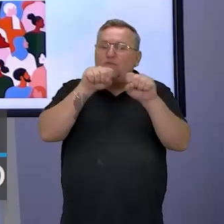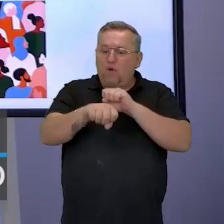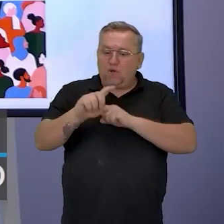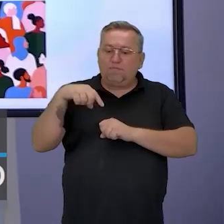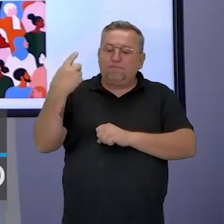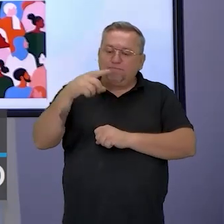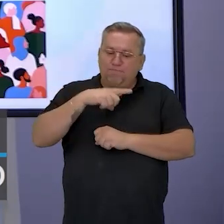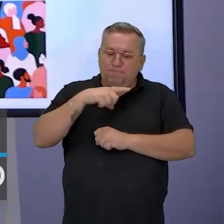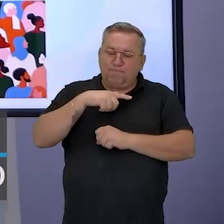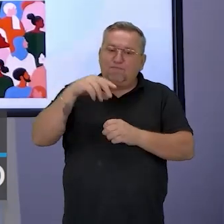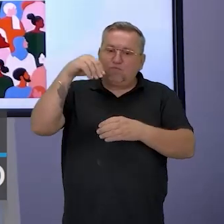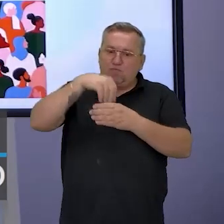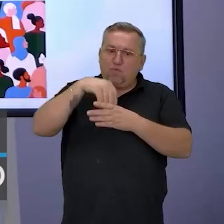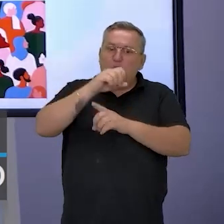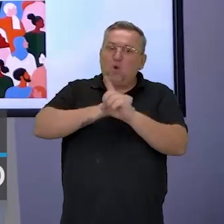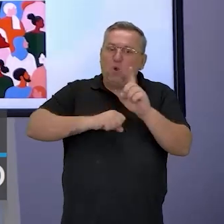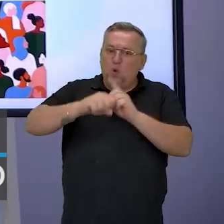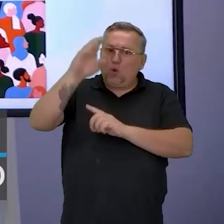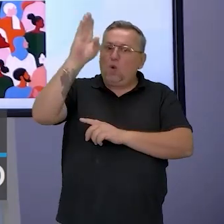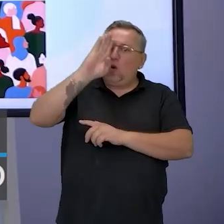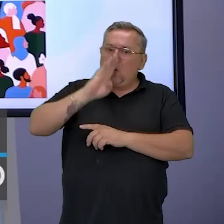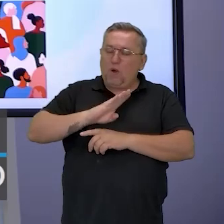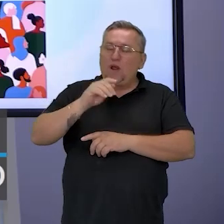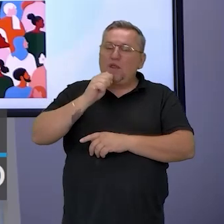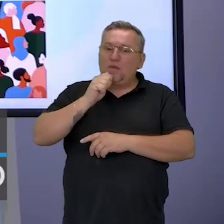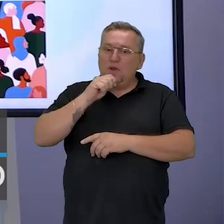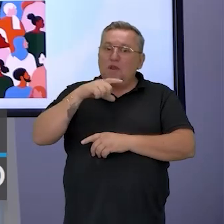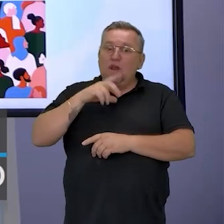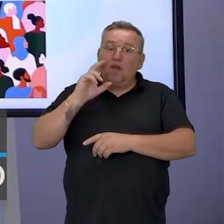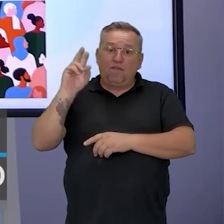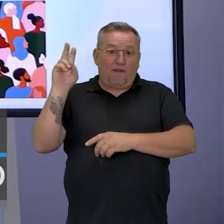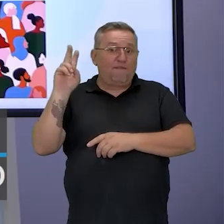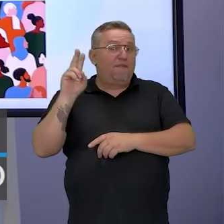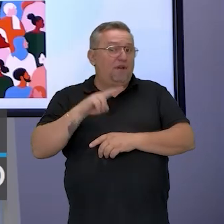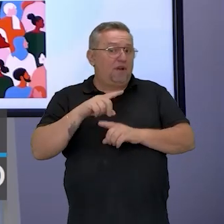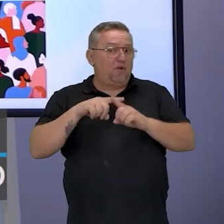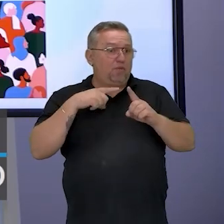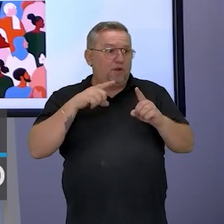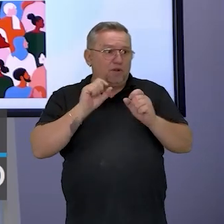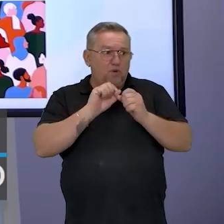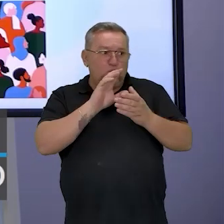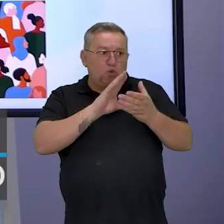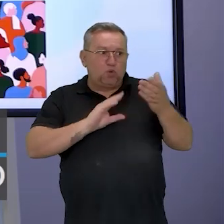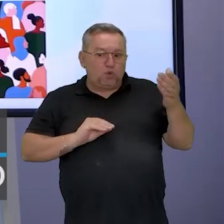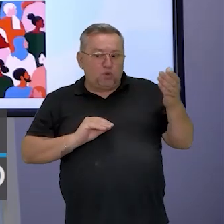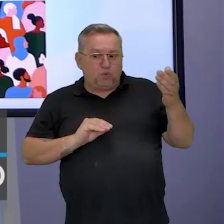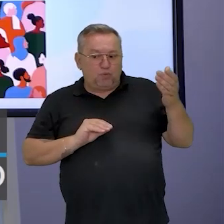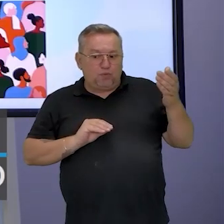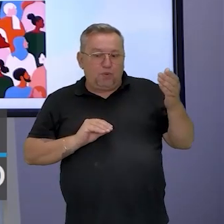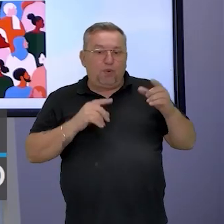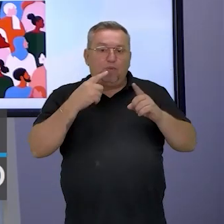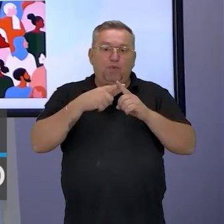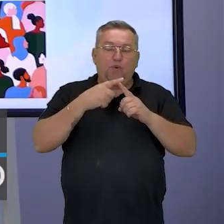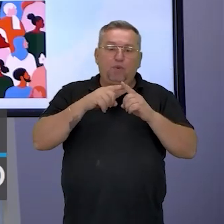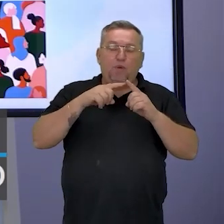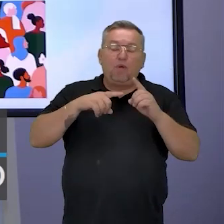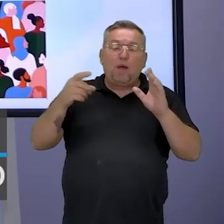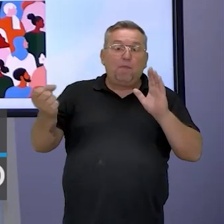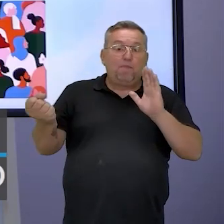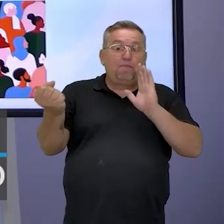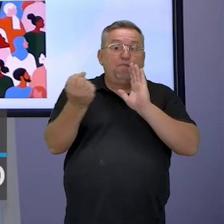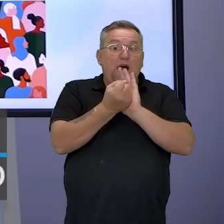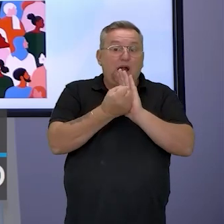tem no interior da sociedade brasileira e que a gente tem que ficar vigilante para não reproduzir. Porque uma das principais marcas